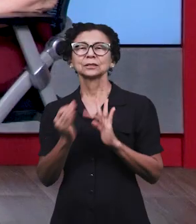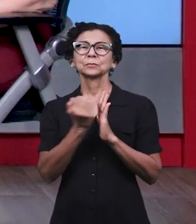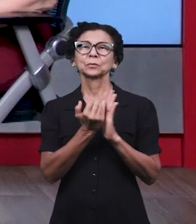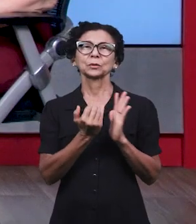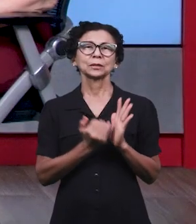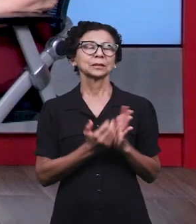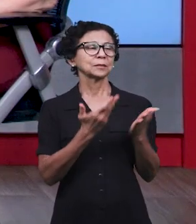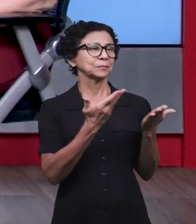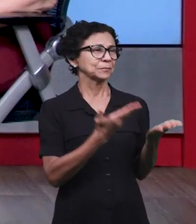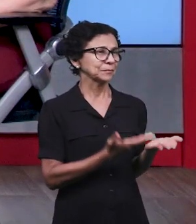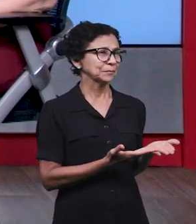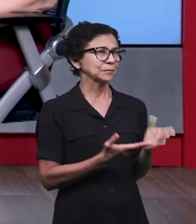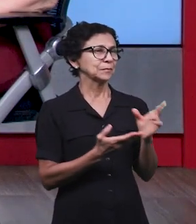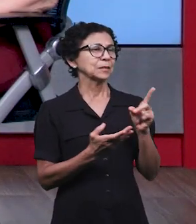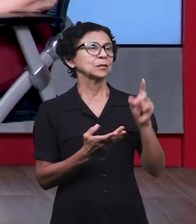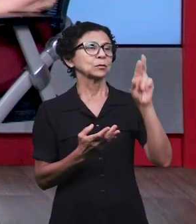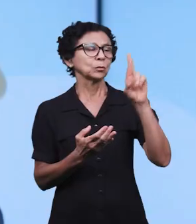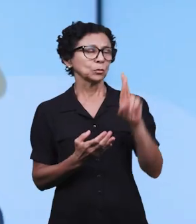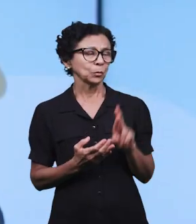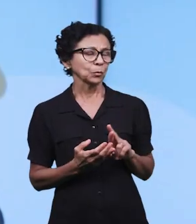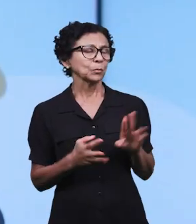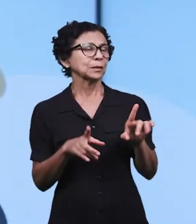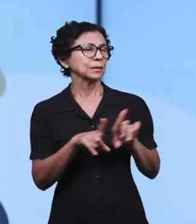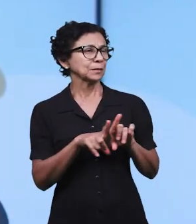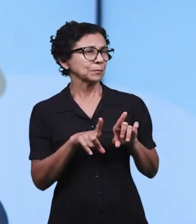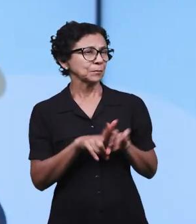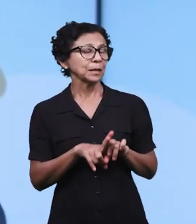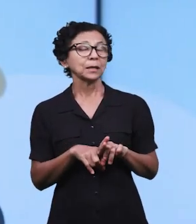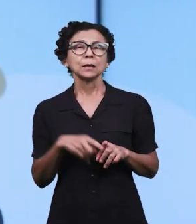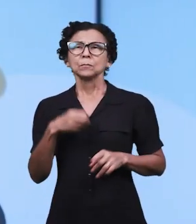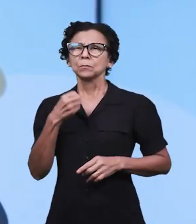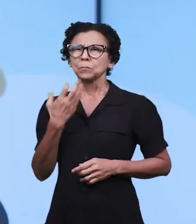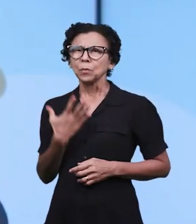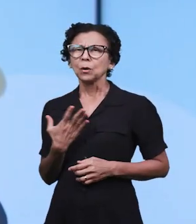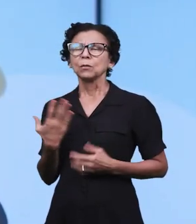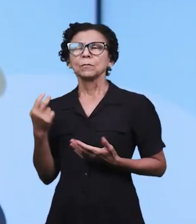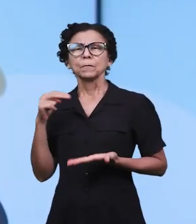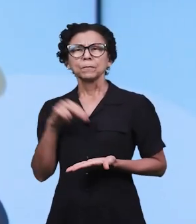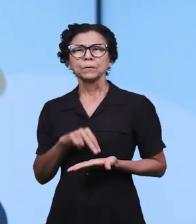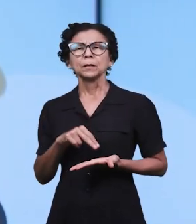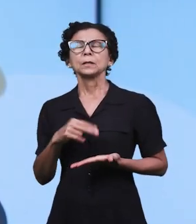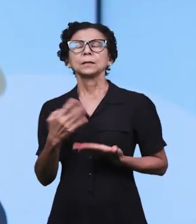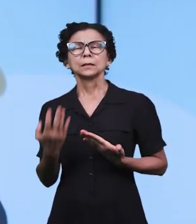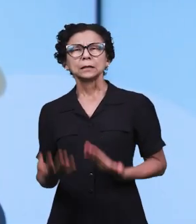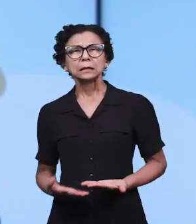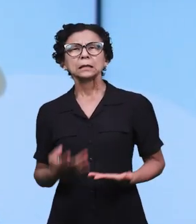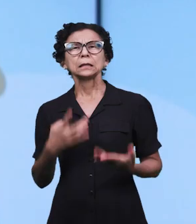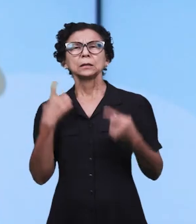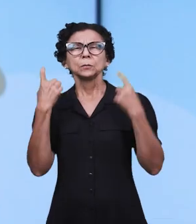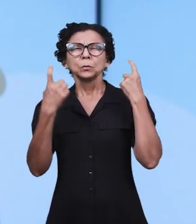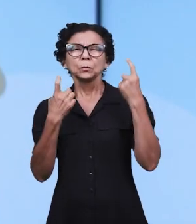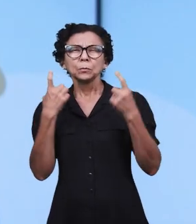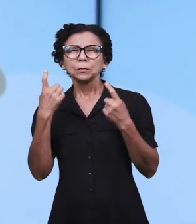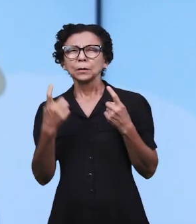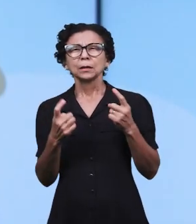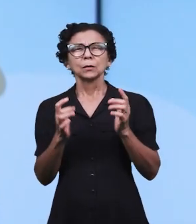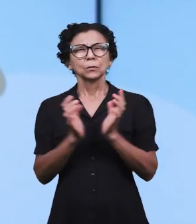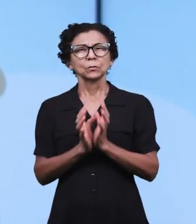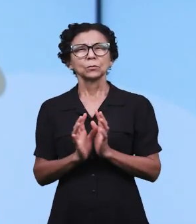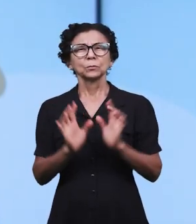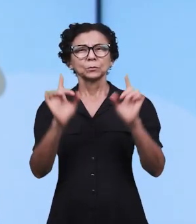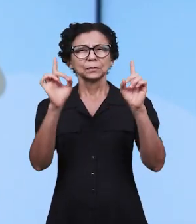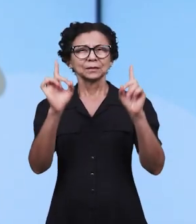Carla também. É muito bom nós estarmos aqui nos preocupando com os nossos irmãos que têm deficiência e o assunto de